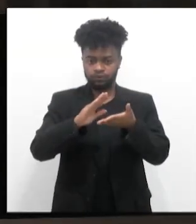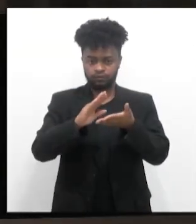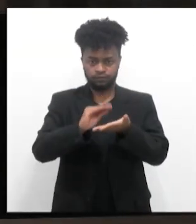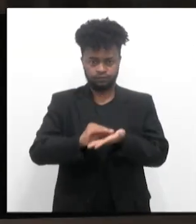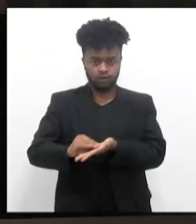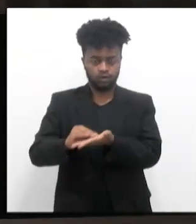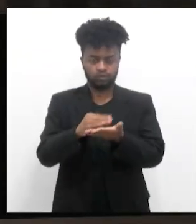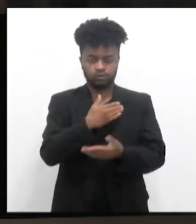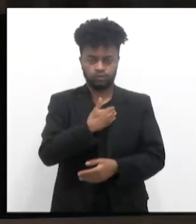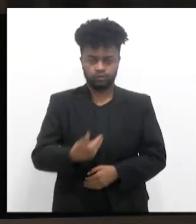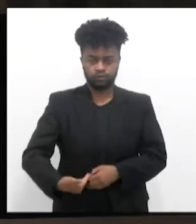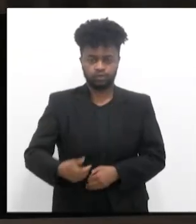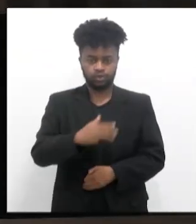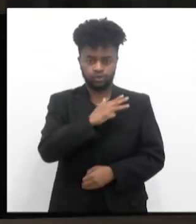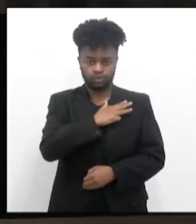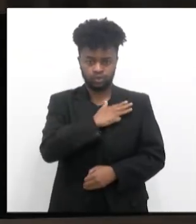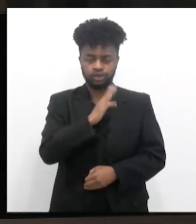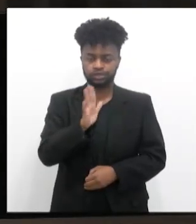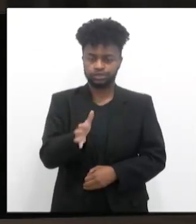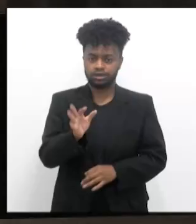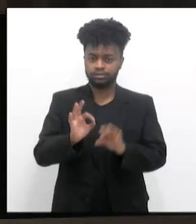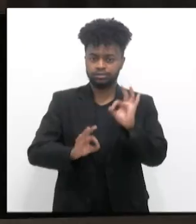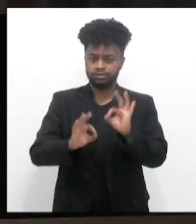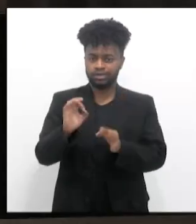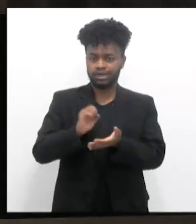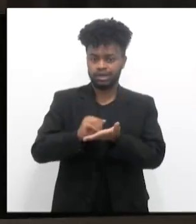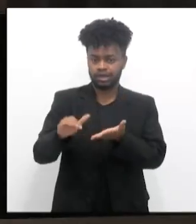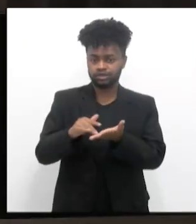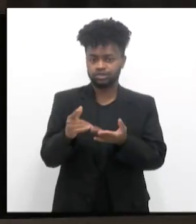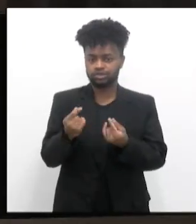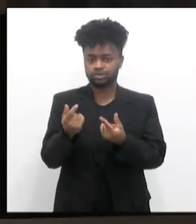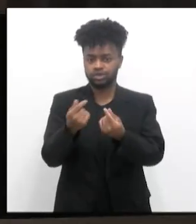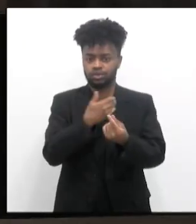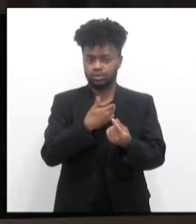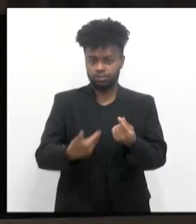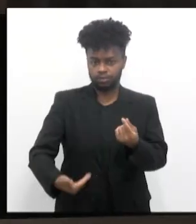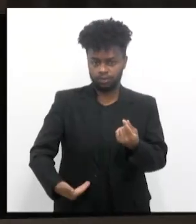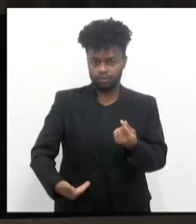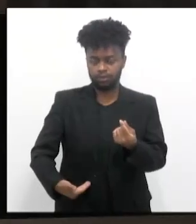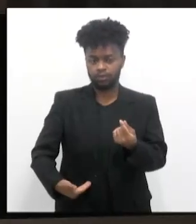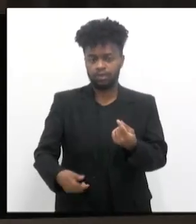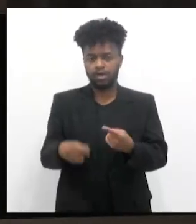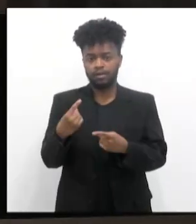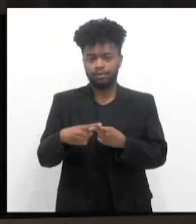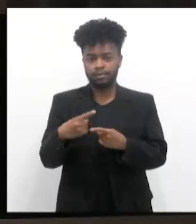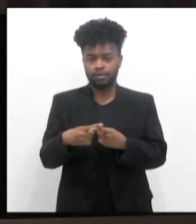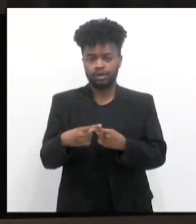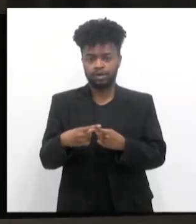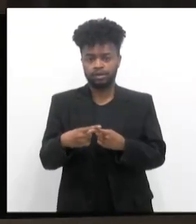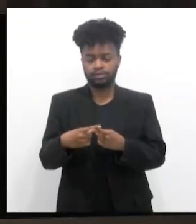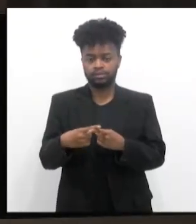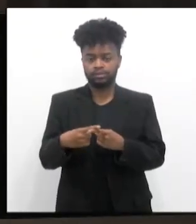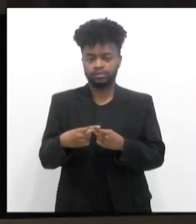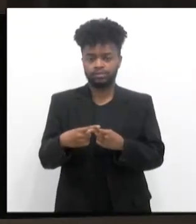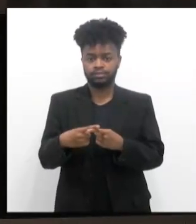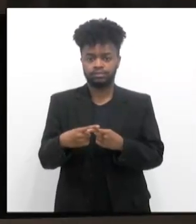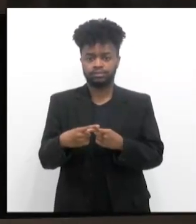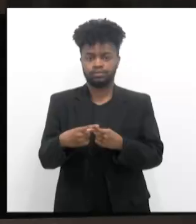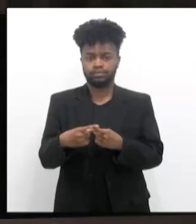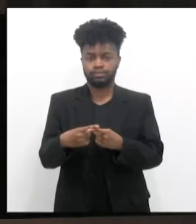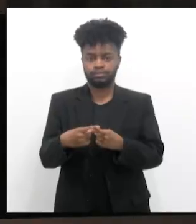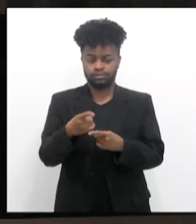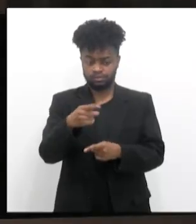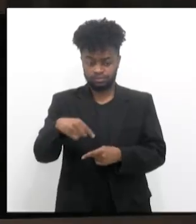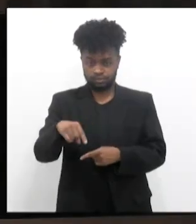Lula, já planeja gastar o dinheiro público, porque, na máxima